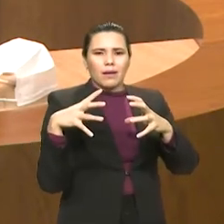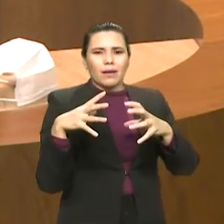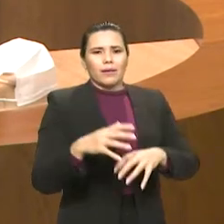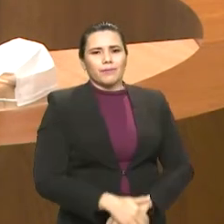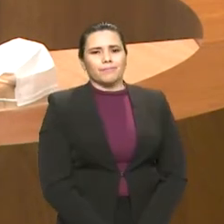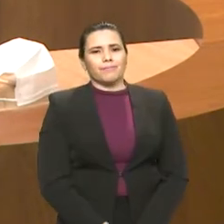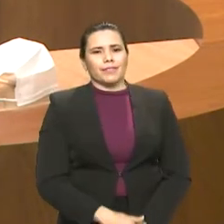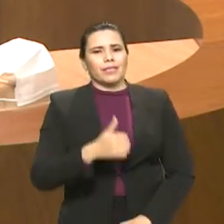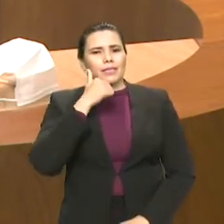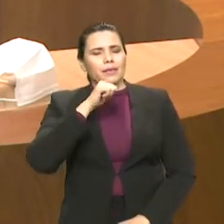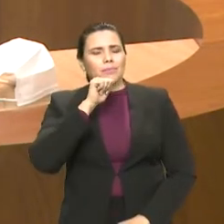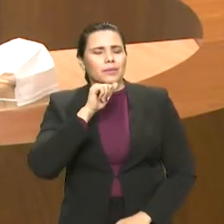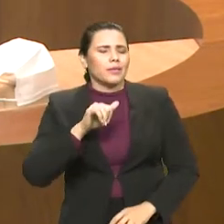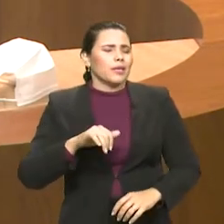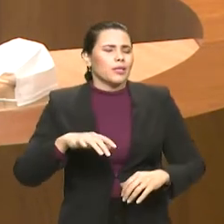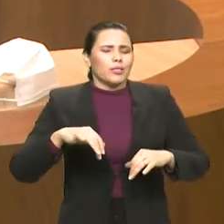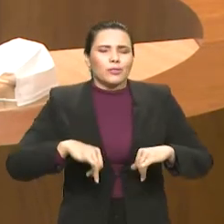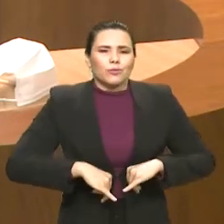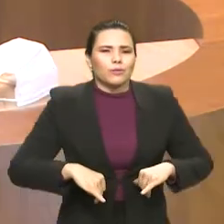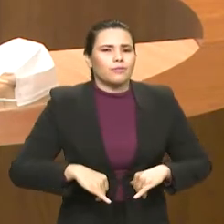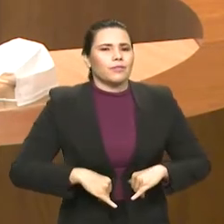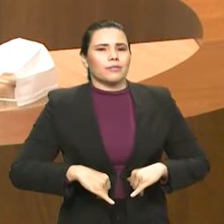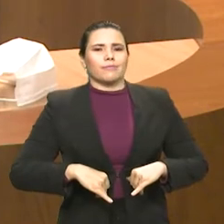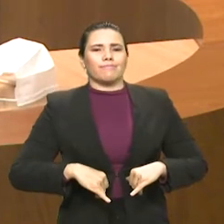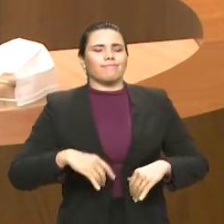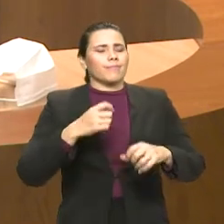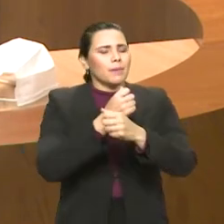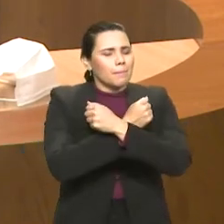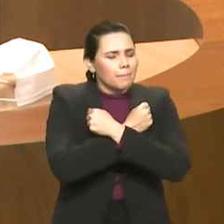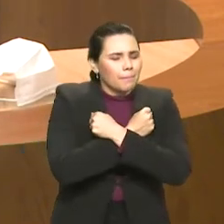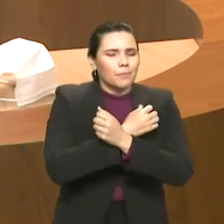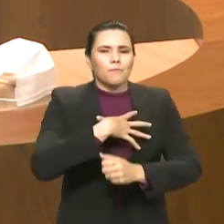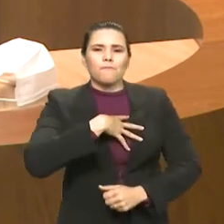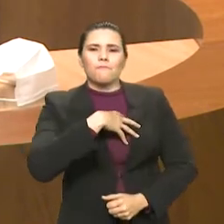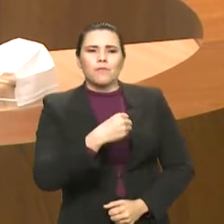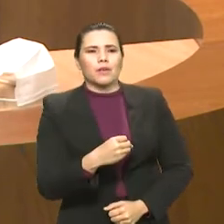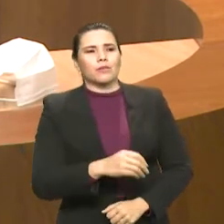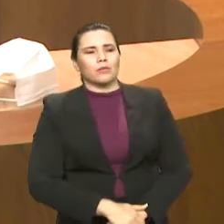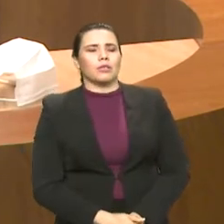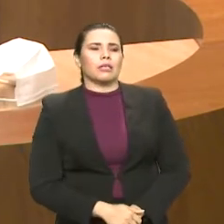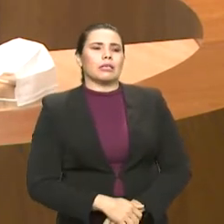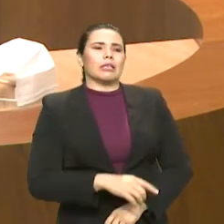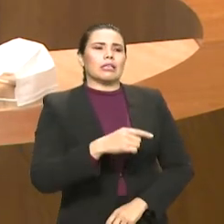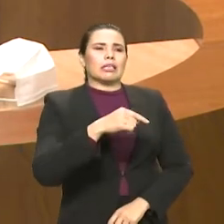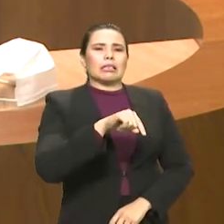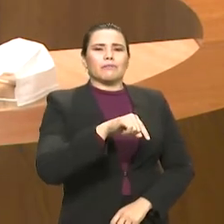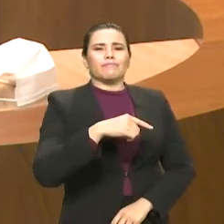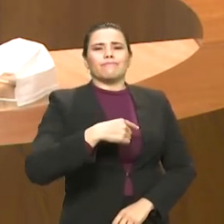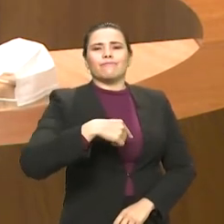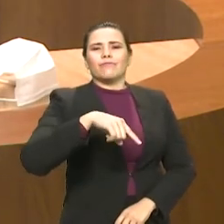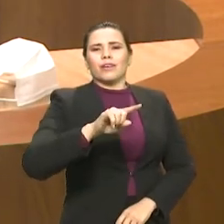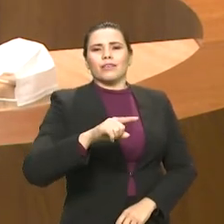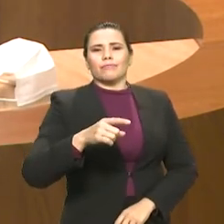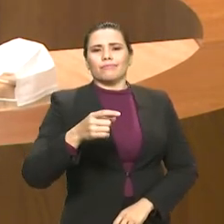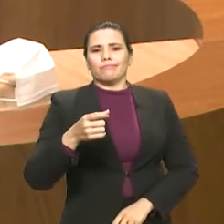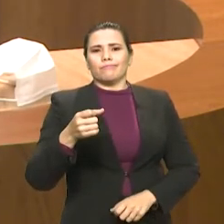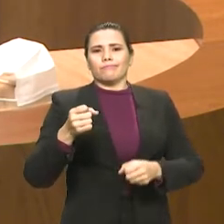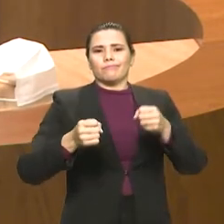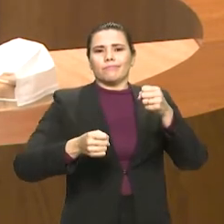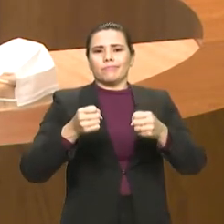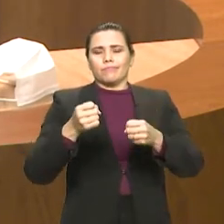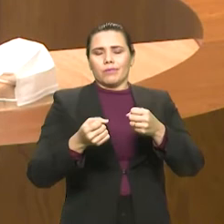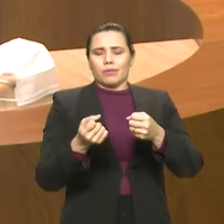insano de quem não é humano, de quem busca guerra para poder se perpetuar no poder.